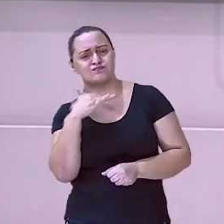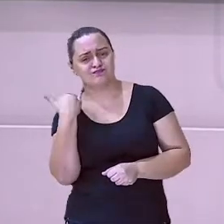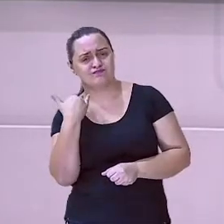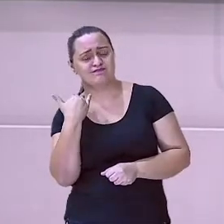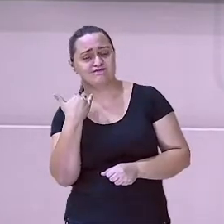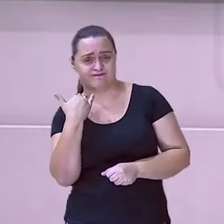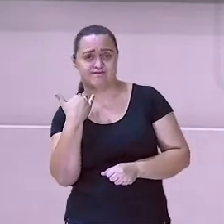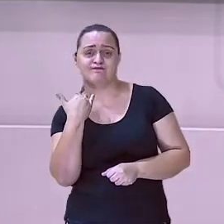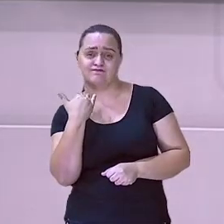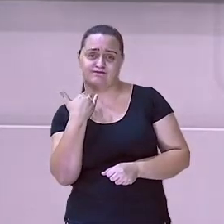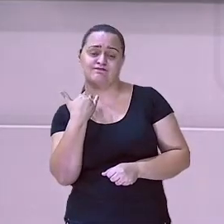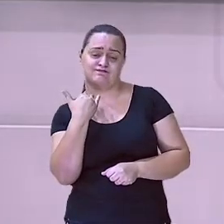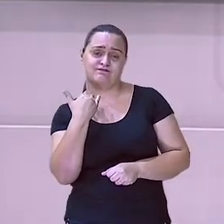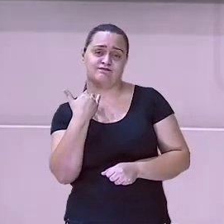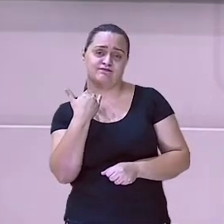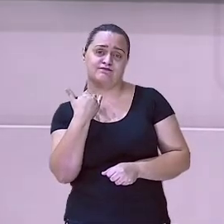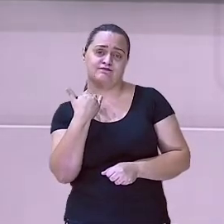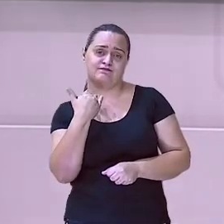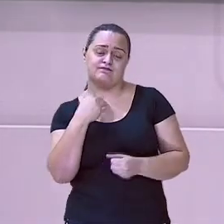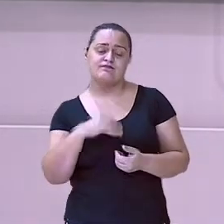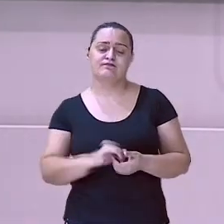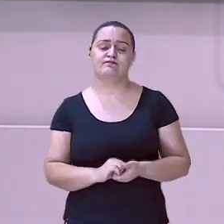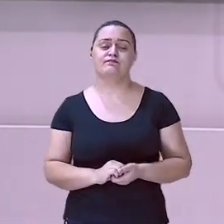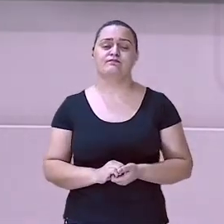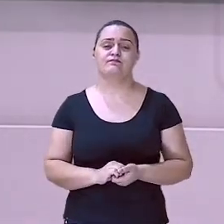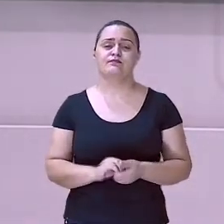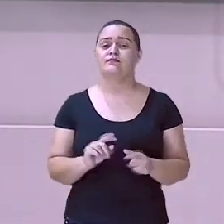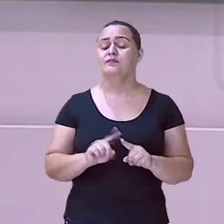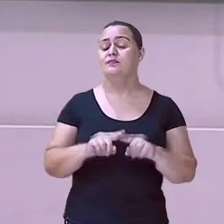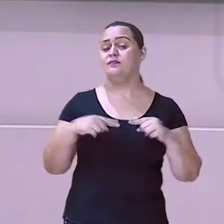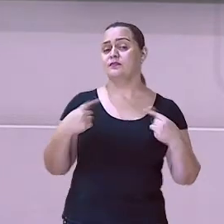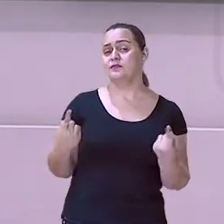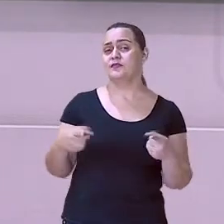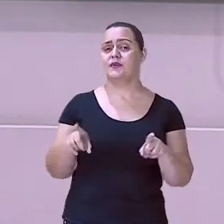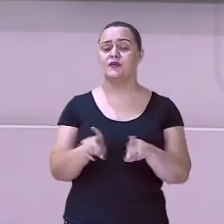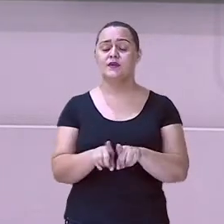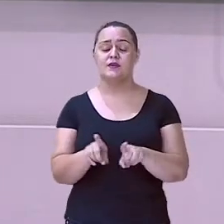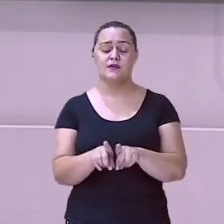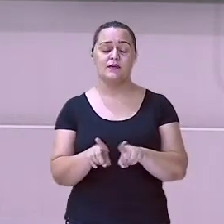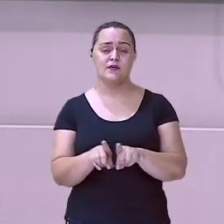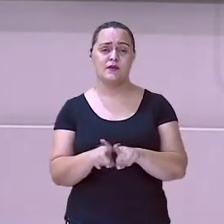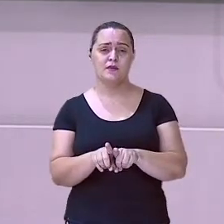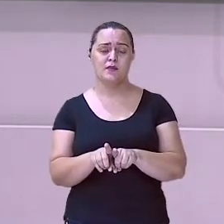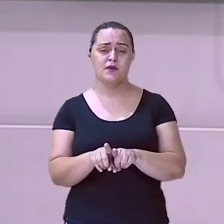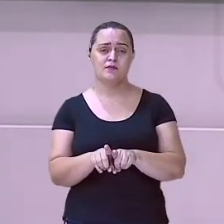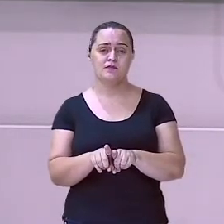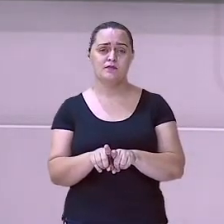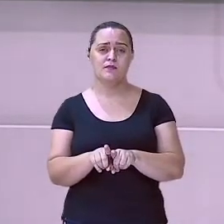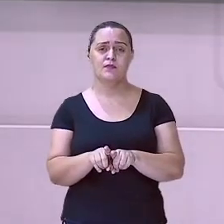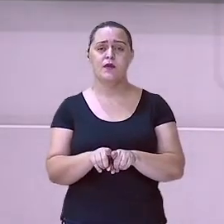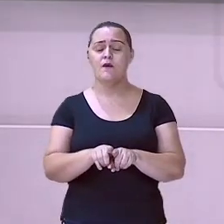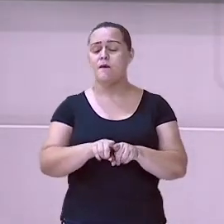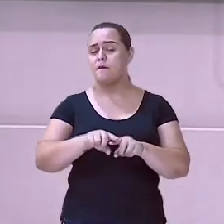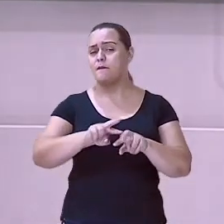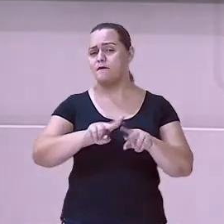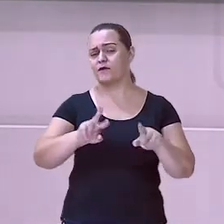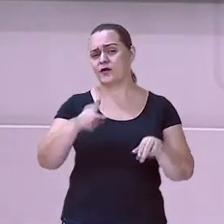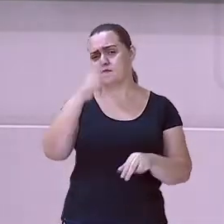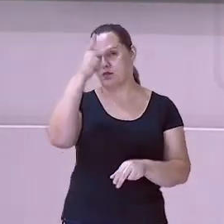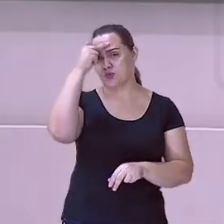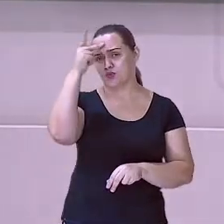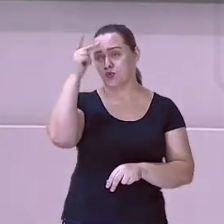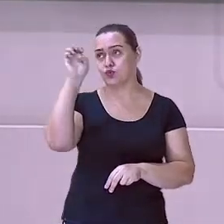daí, mas também muito sangue de branco do